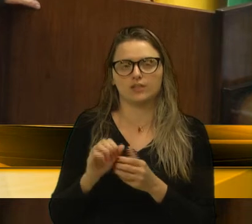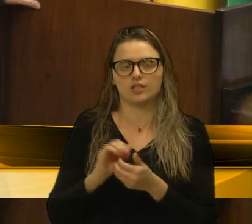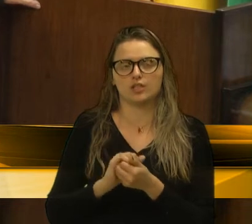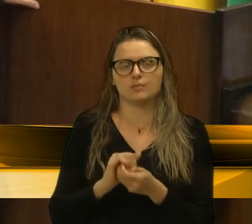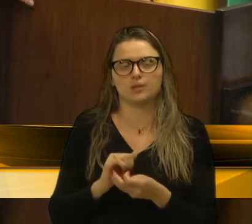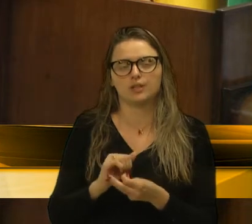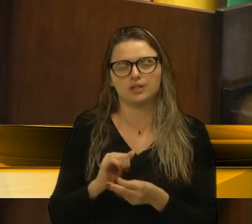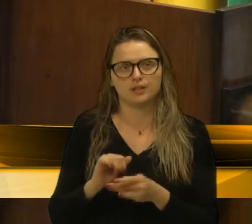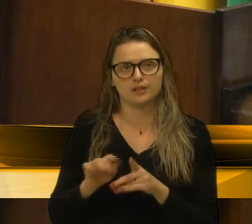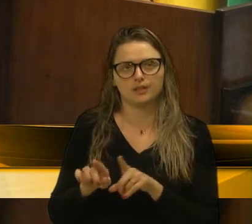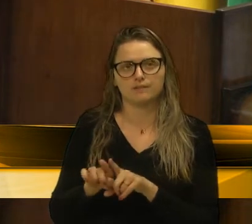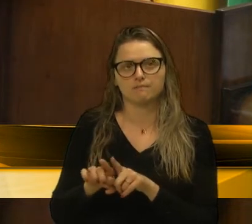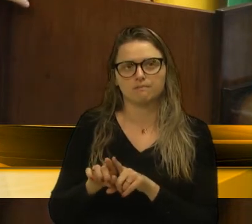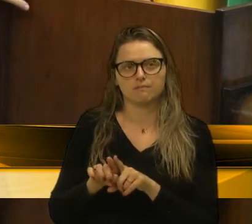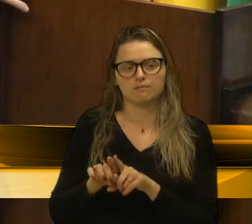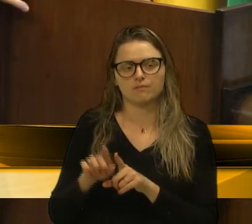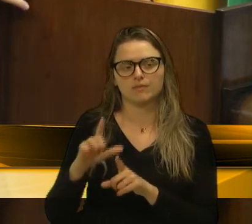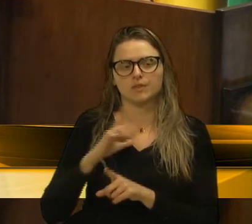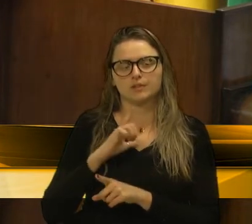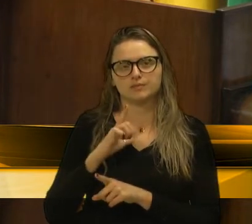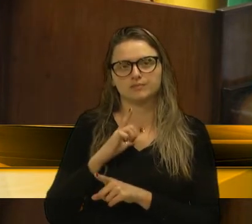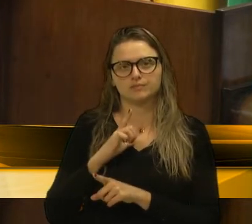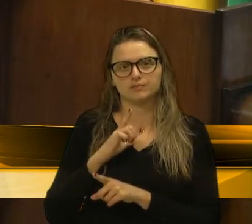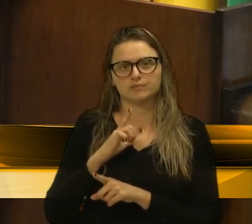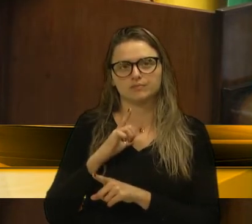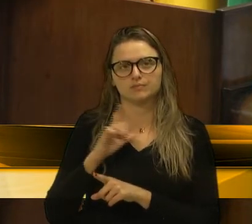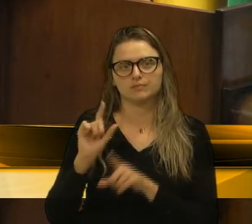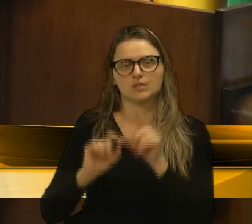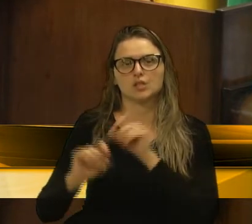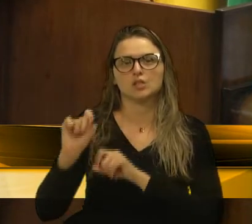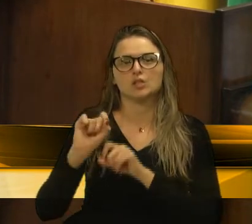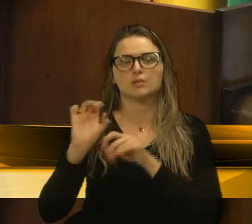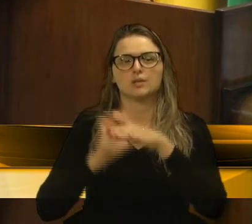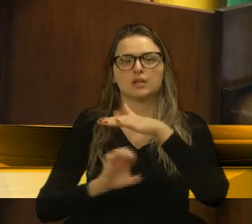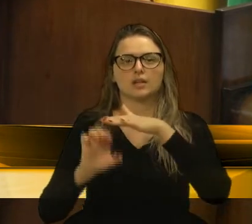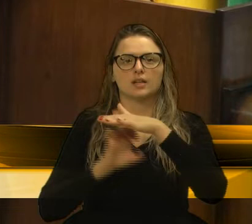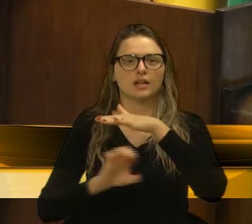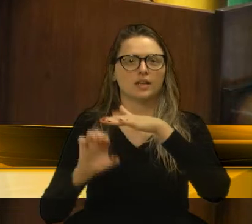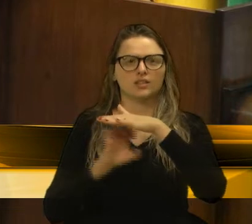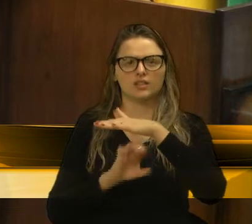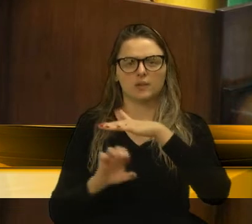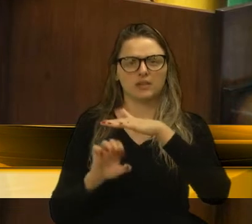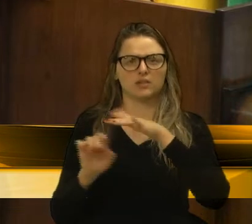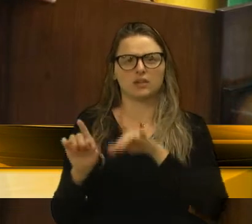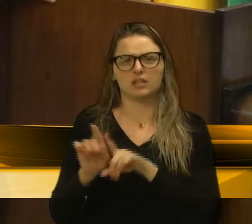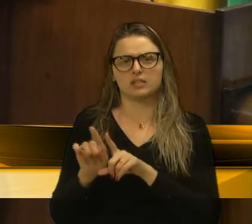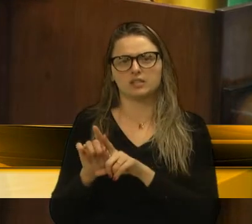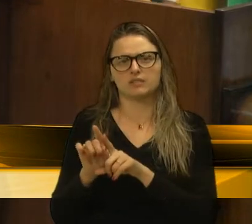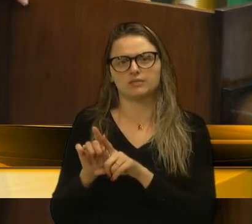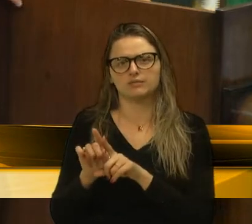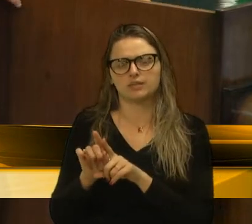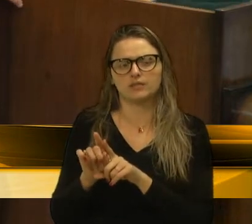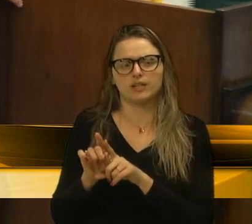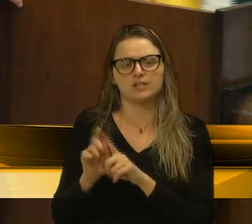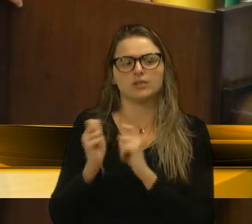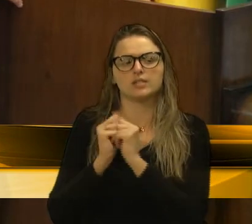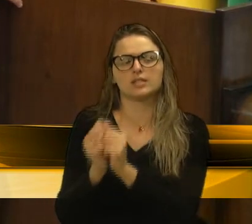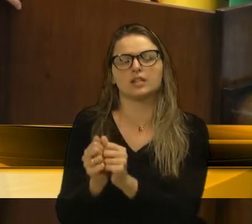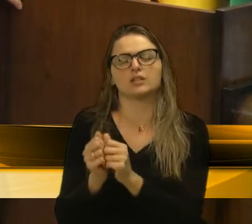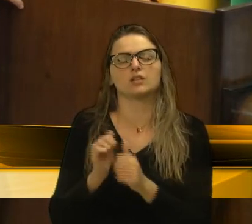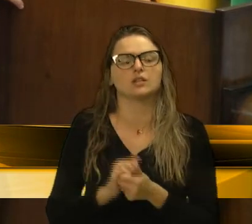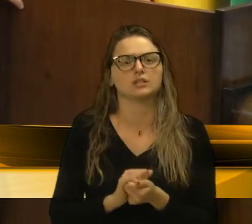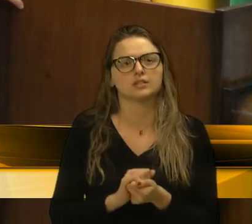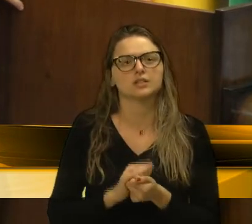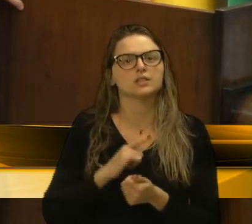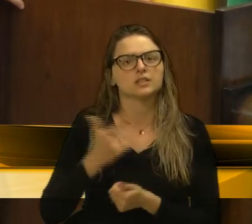né? Então, se retirou esse gravame para que a empresa possa fazer a sua ampliação. A outra